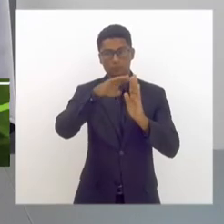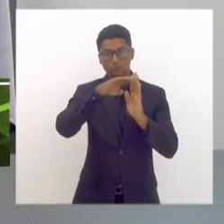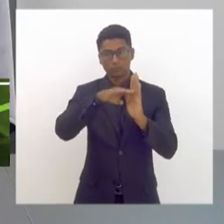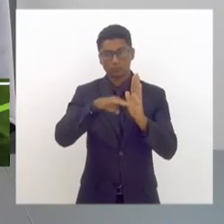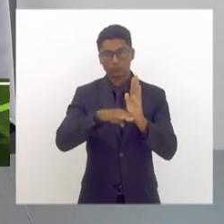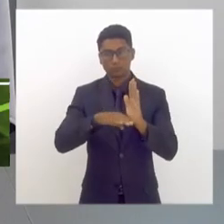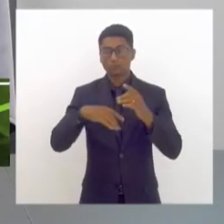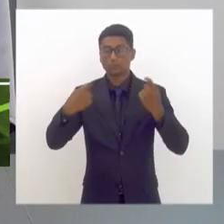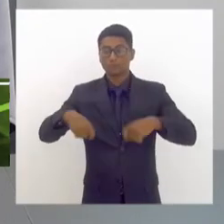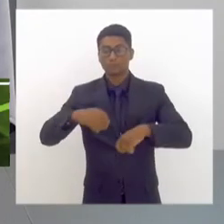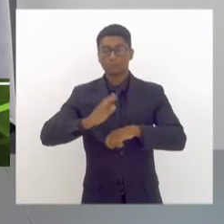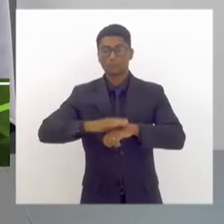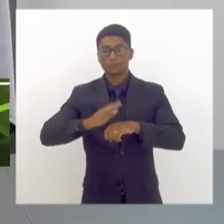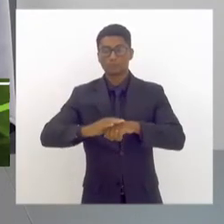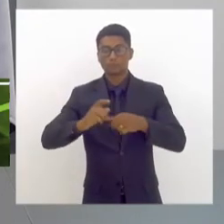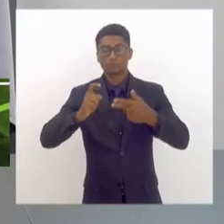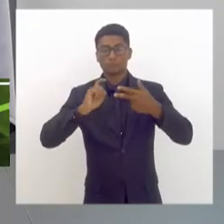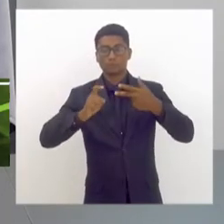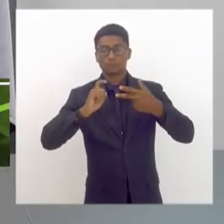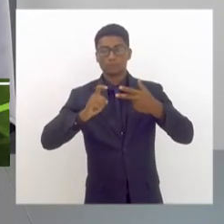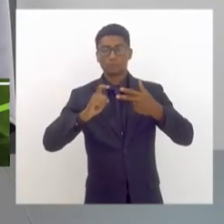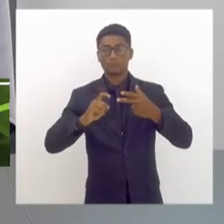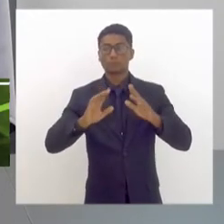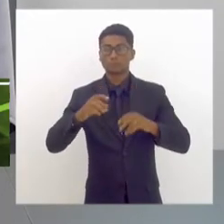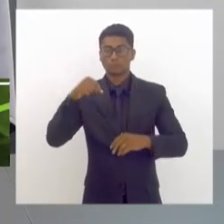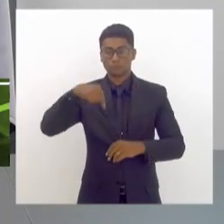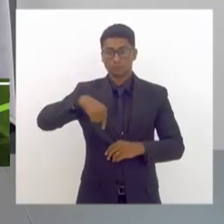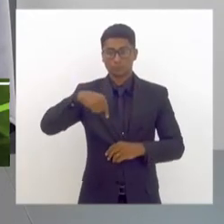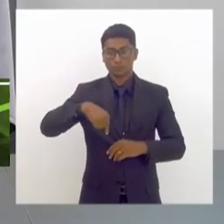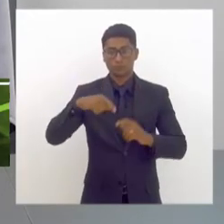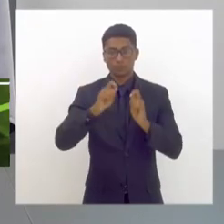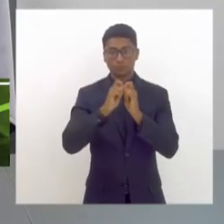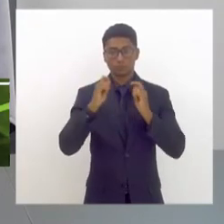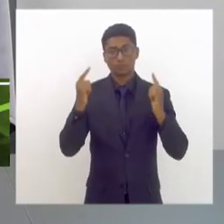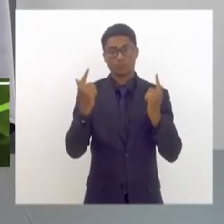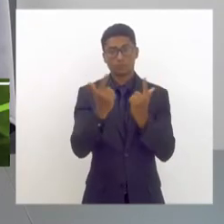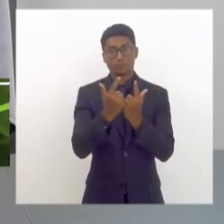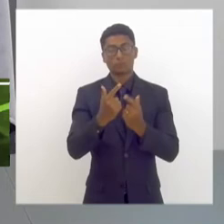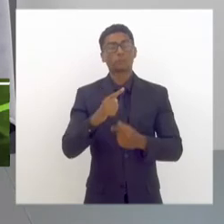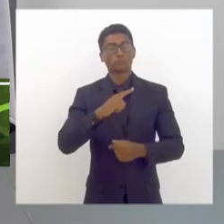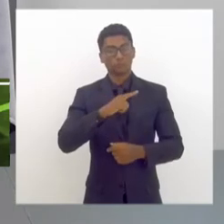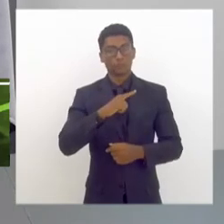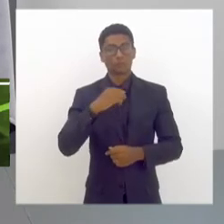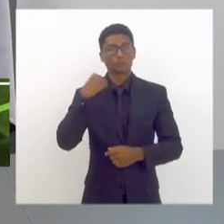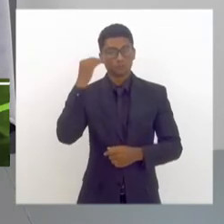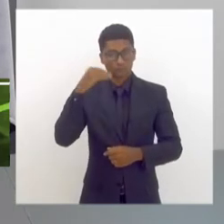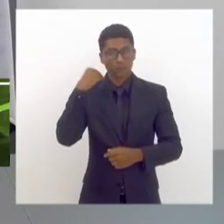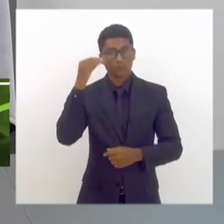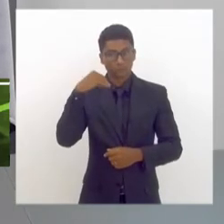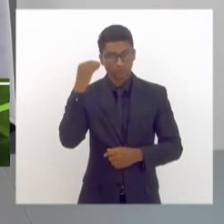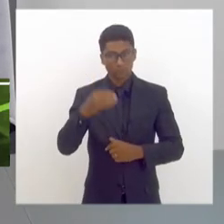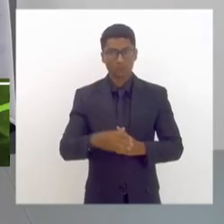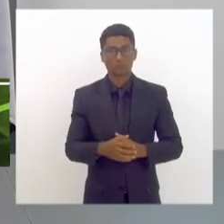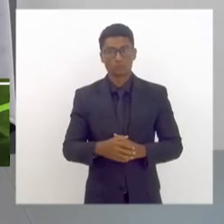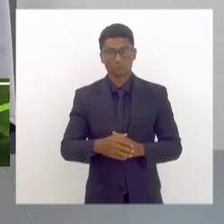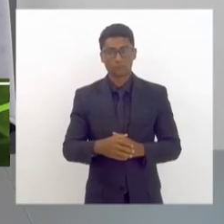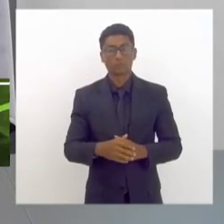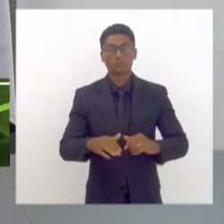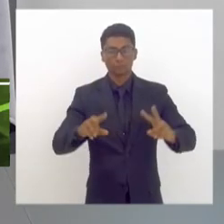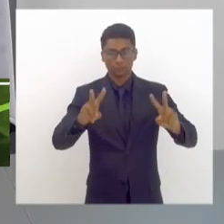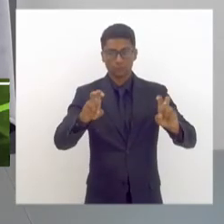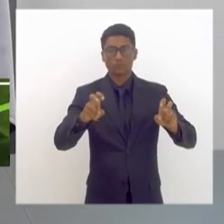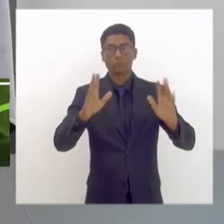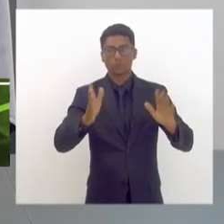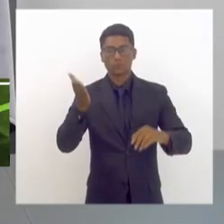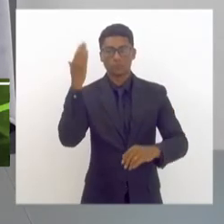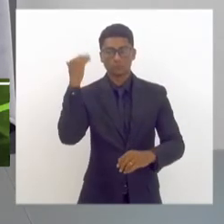do executivo. Mas a gente tem aqui na casa consolidado uma experiência relacionada a esse tema,